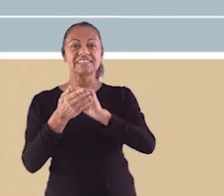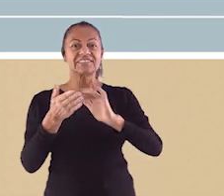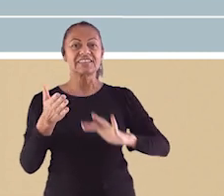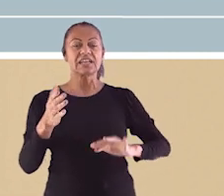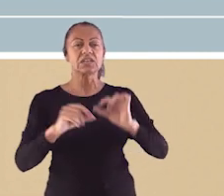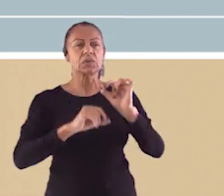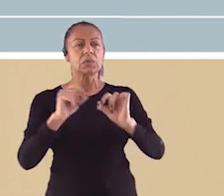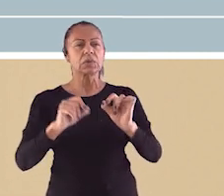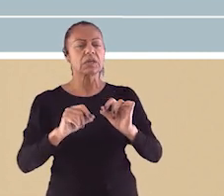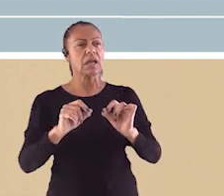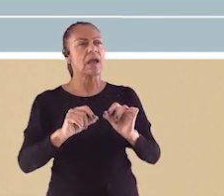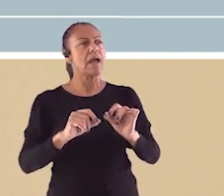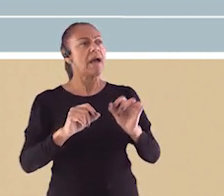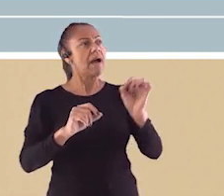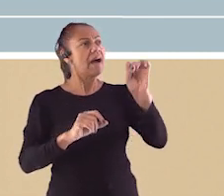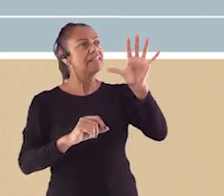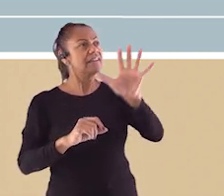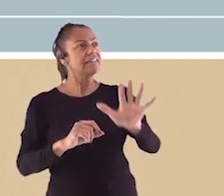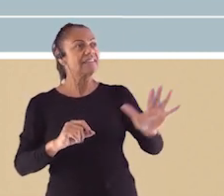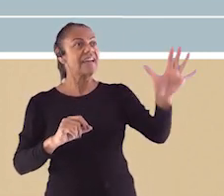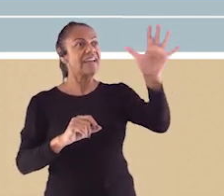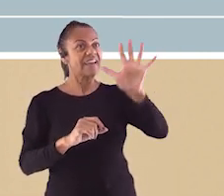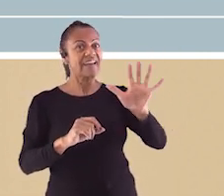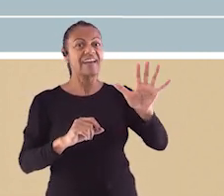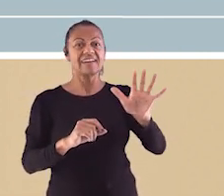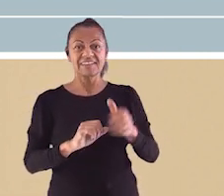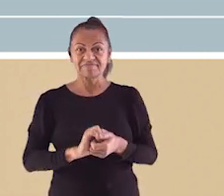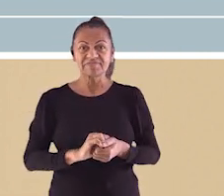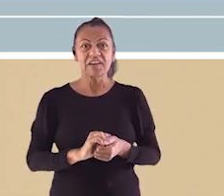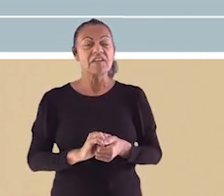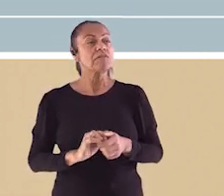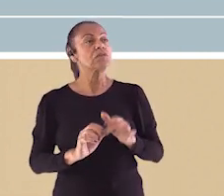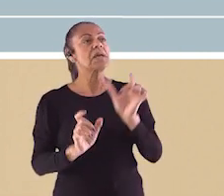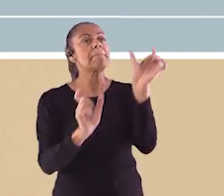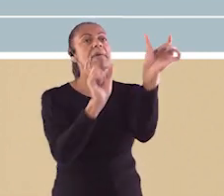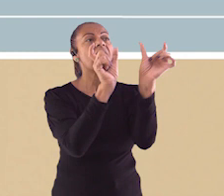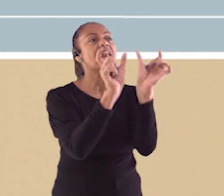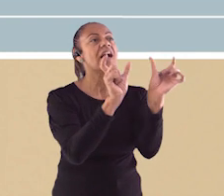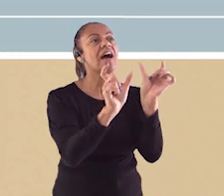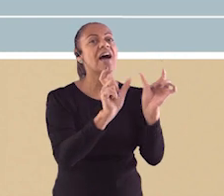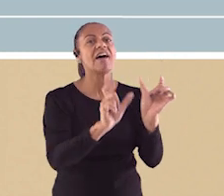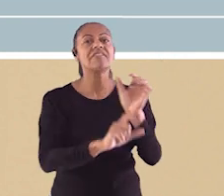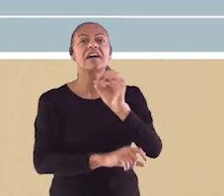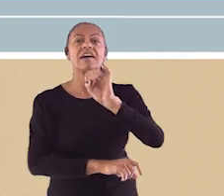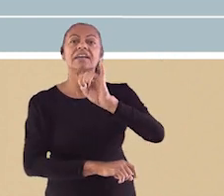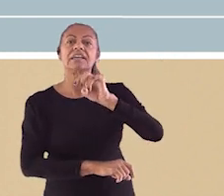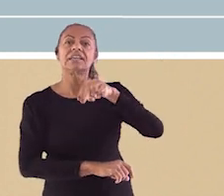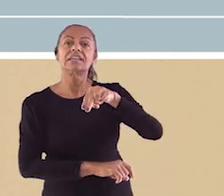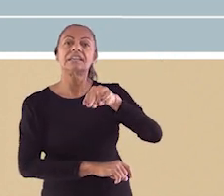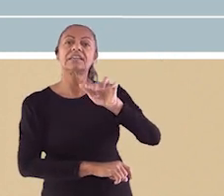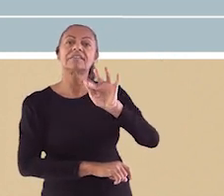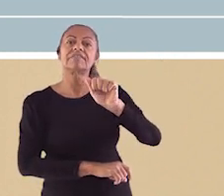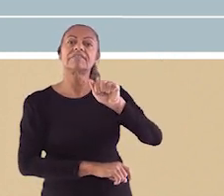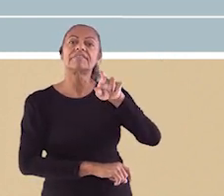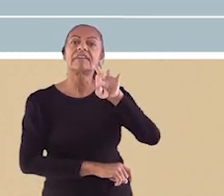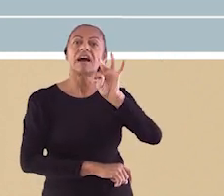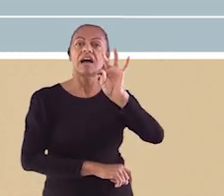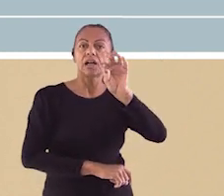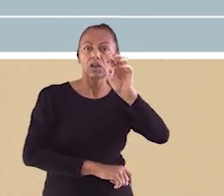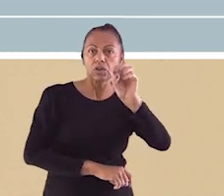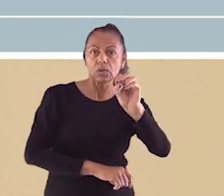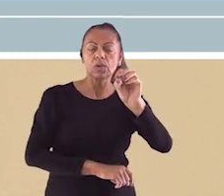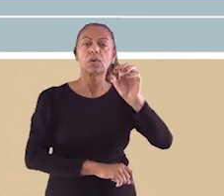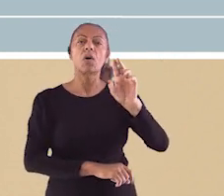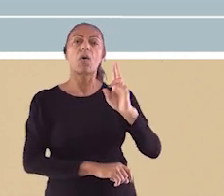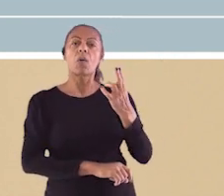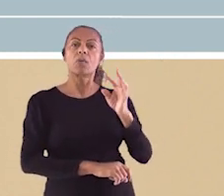conversamos bastante. Agora vou colocar na tela um caça-palavras. Você vai ter que procurar as